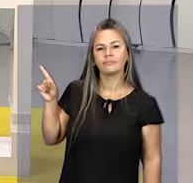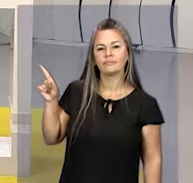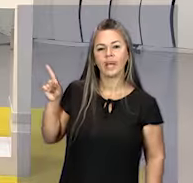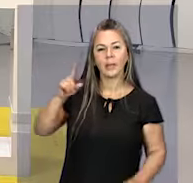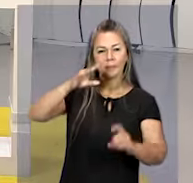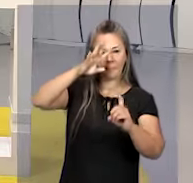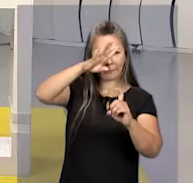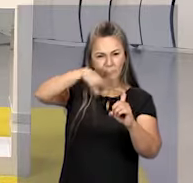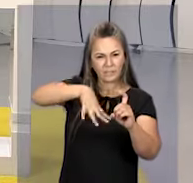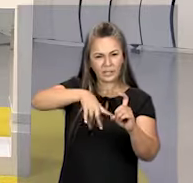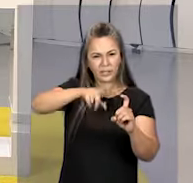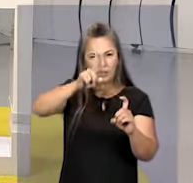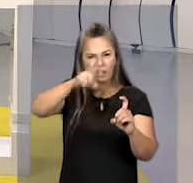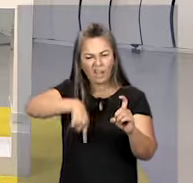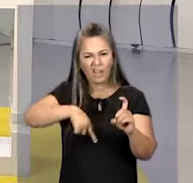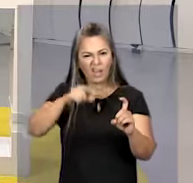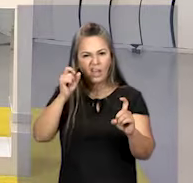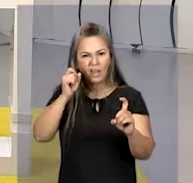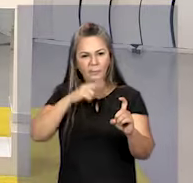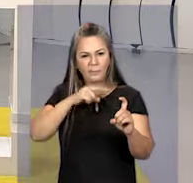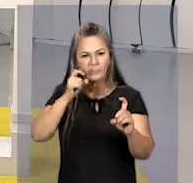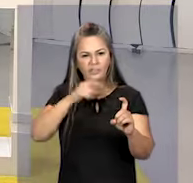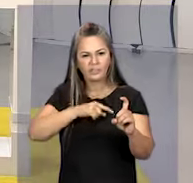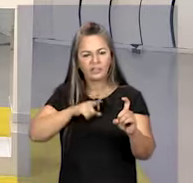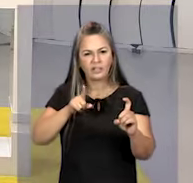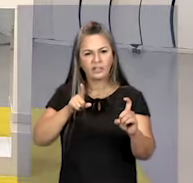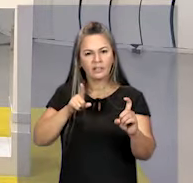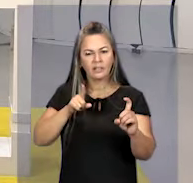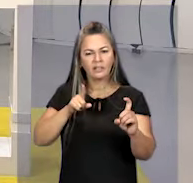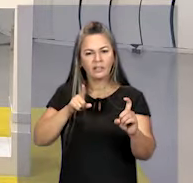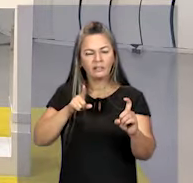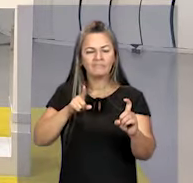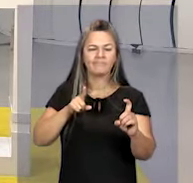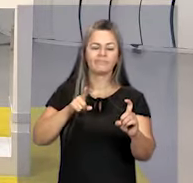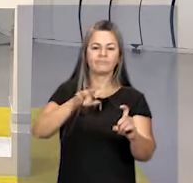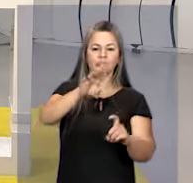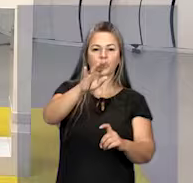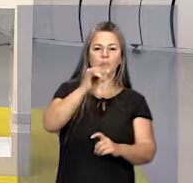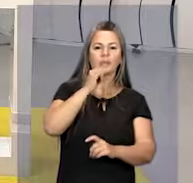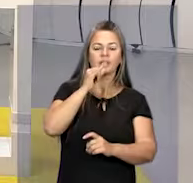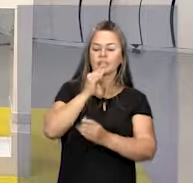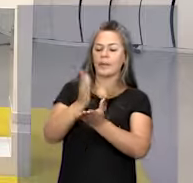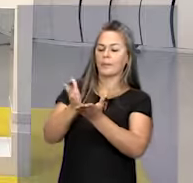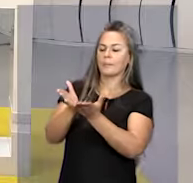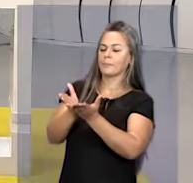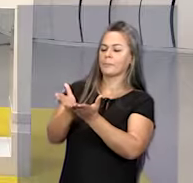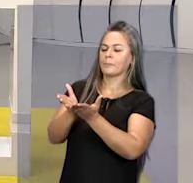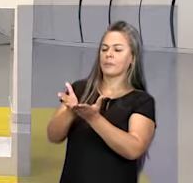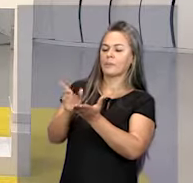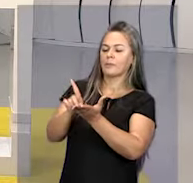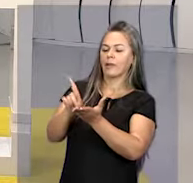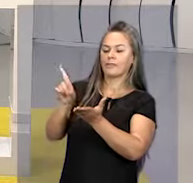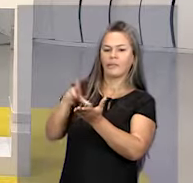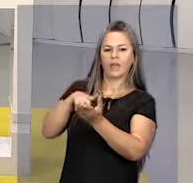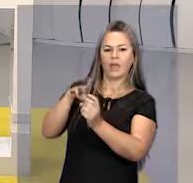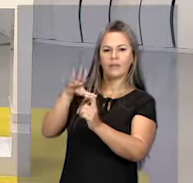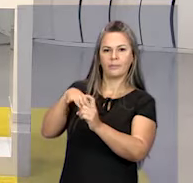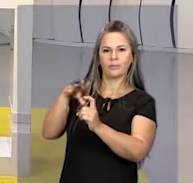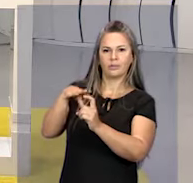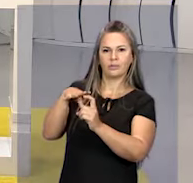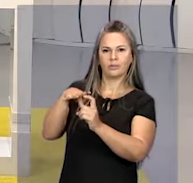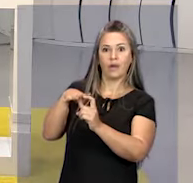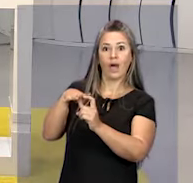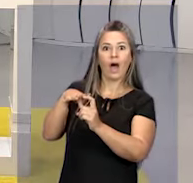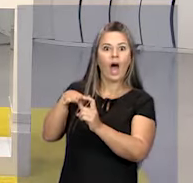mentira? Será? Quando eu falo aqui, a Bíblia contém um mito da criação. Gente, eu já quase apanhei